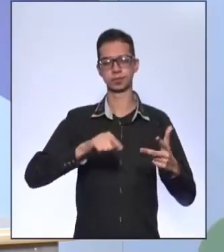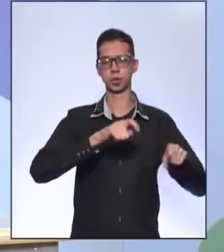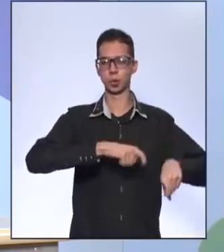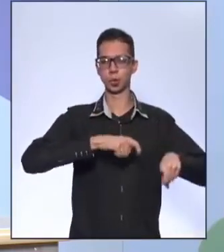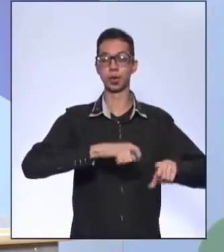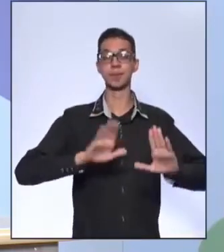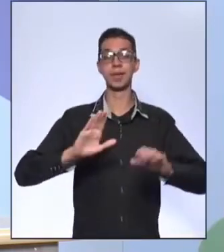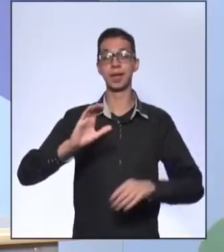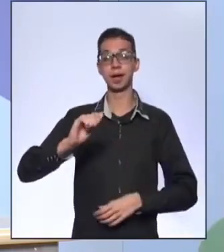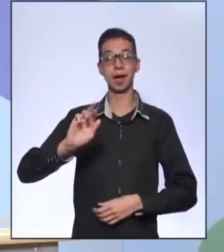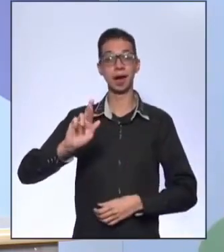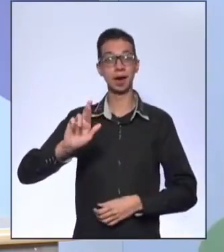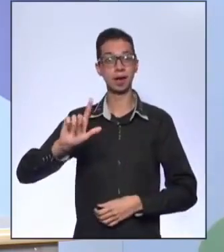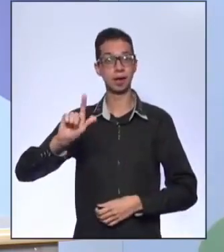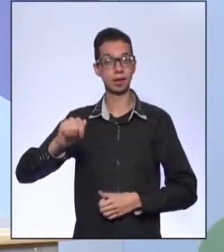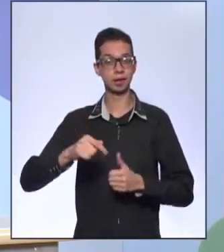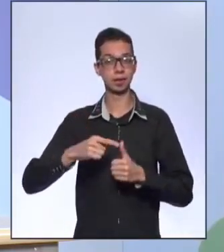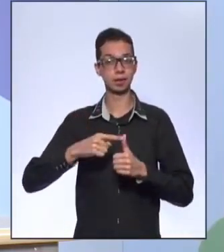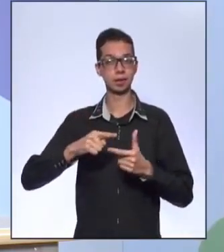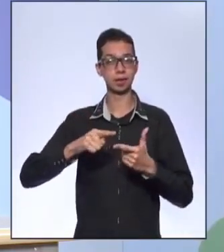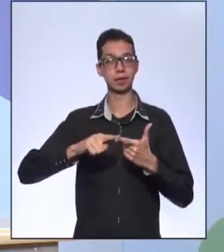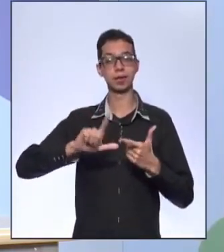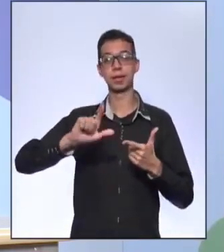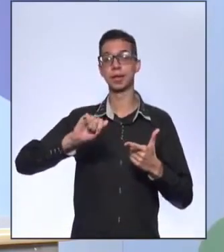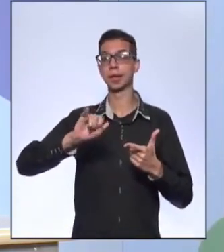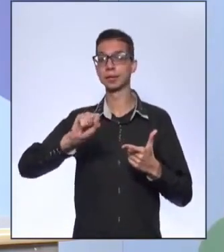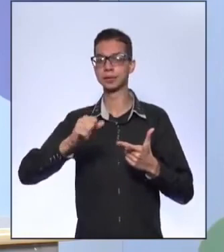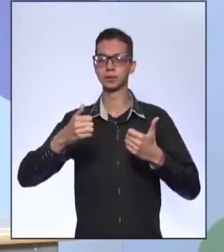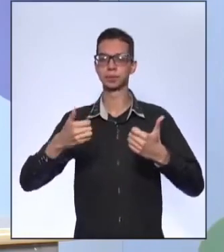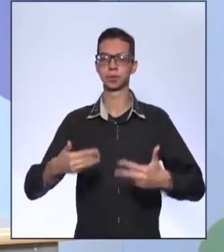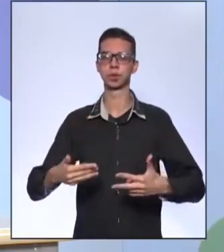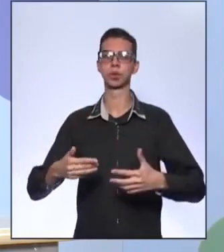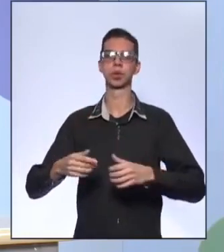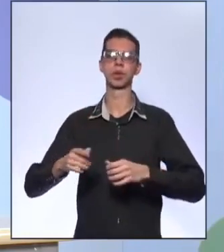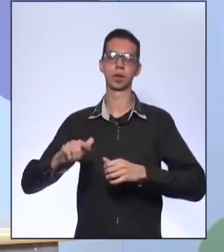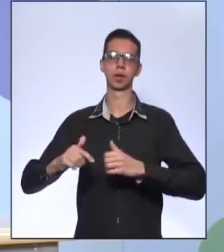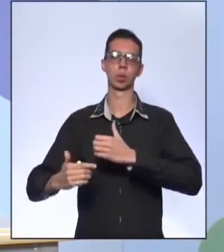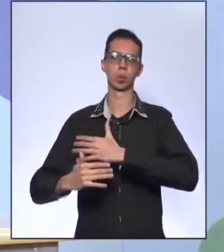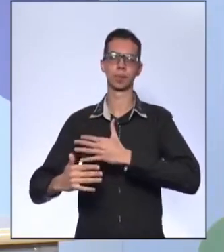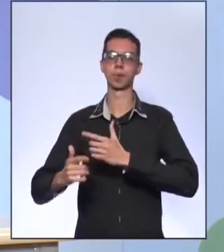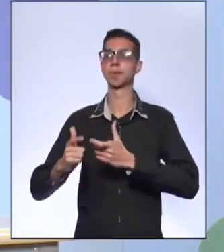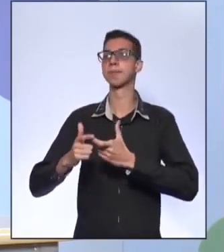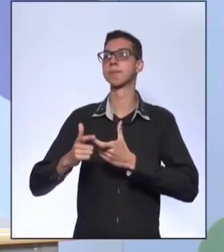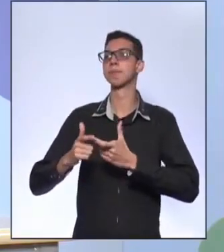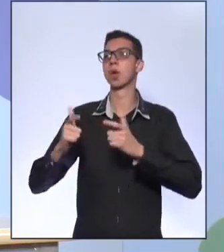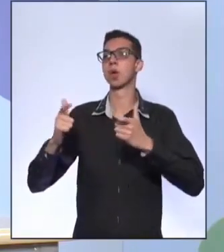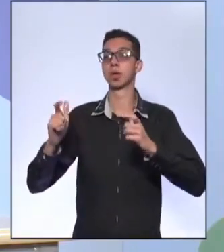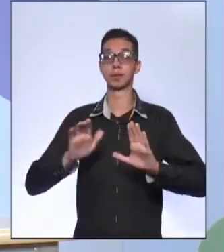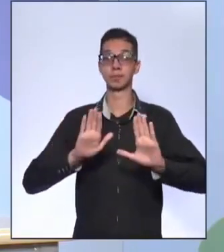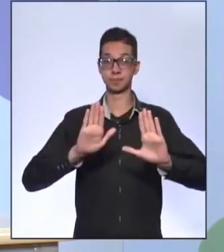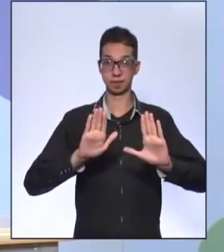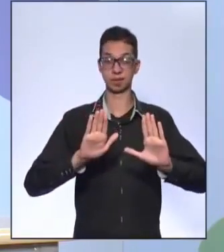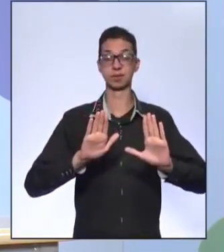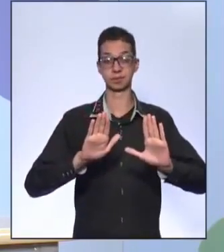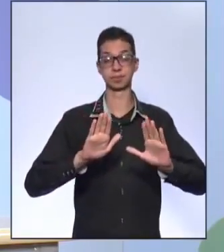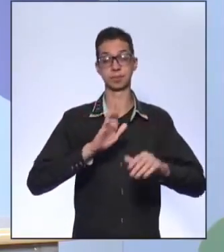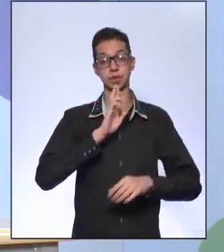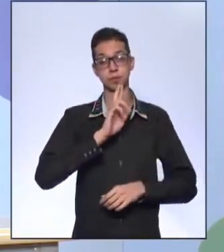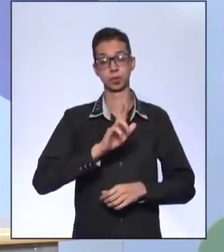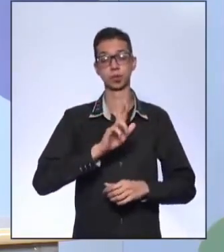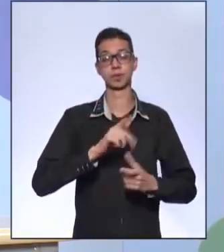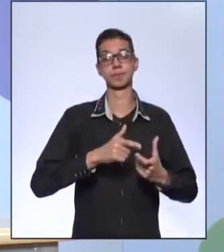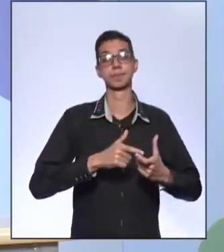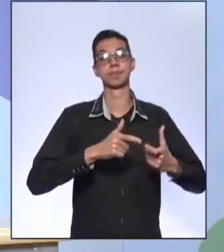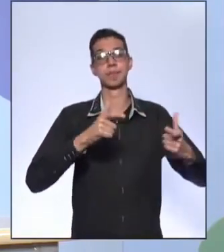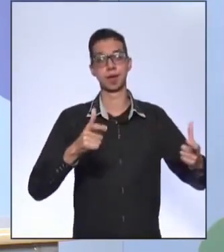Laís falou que era Urbano né mas a grande maioria respondeu Rural agora a respeito da segunda